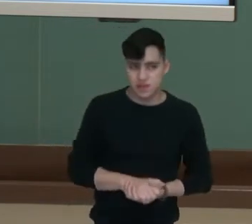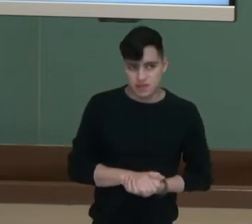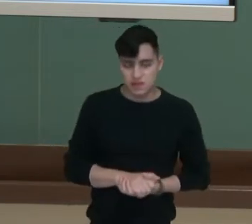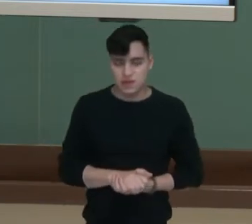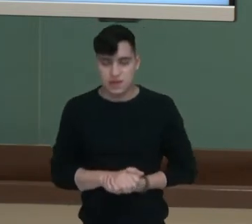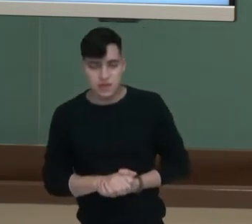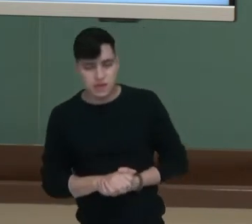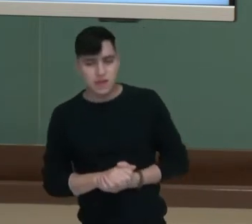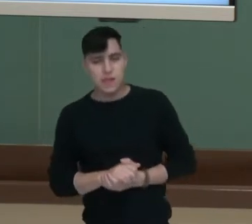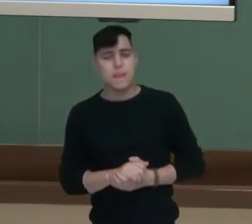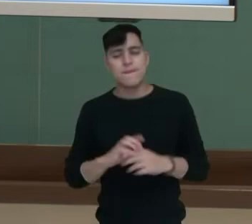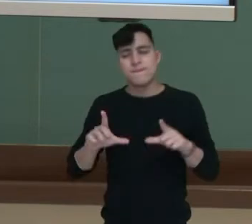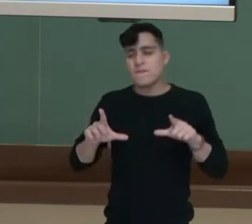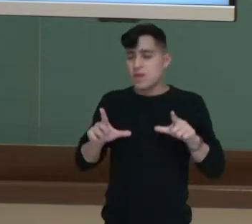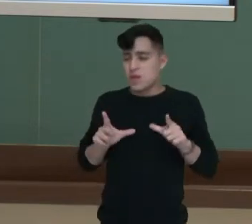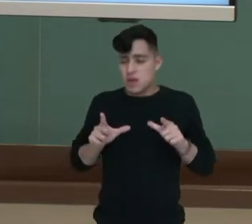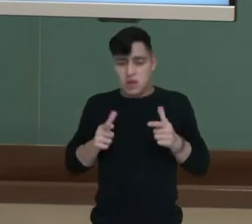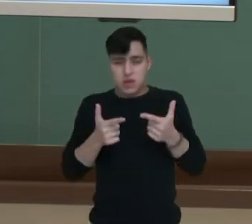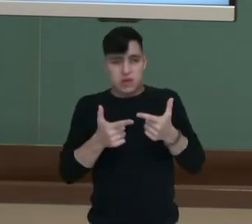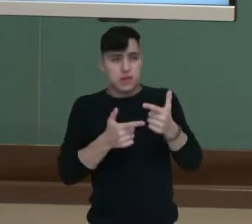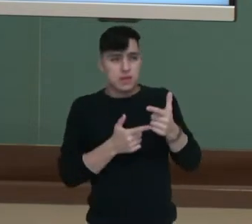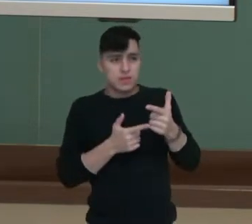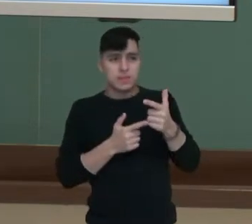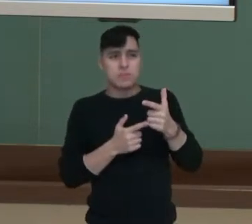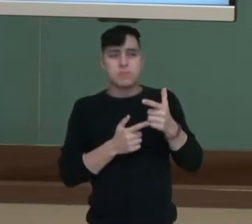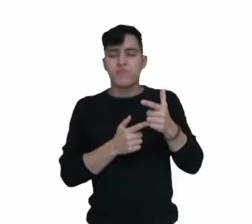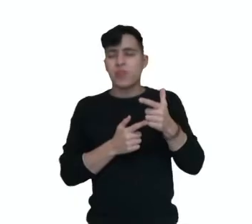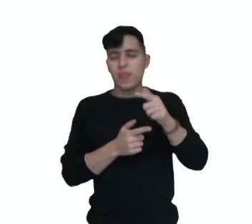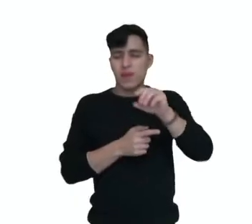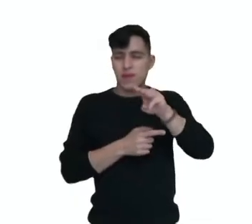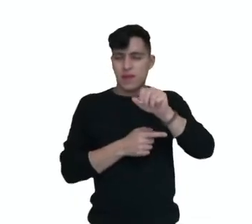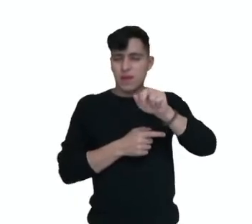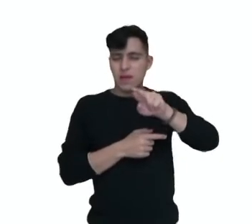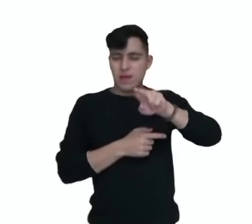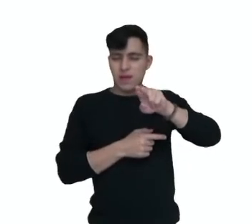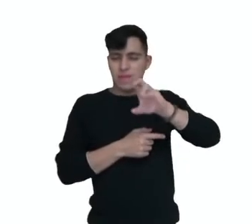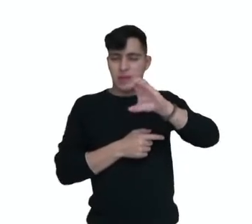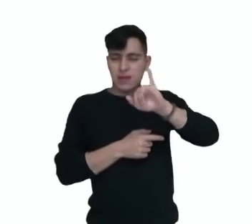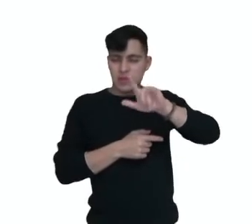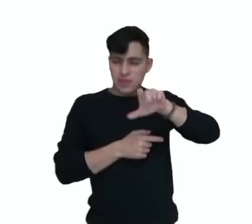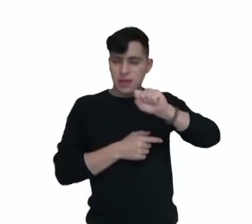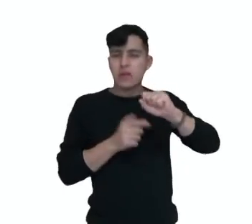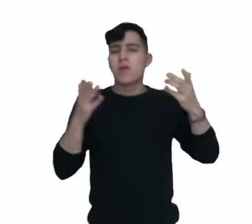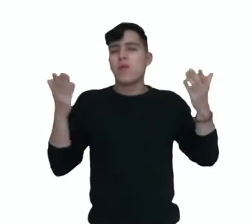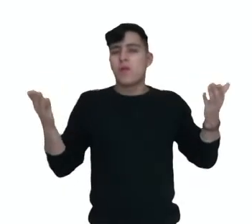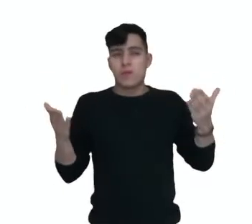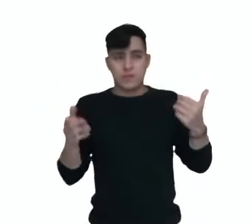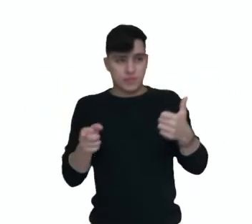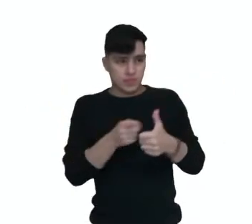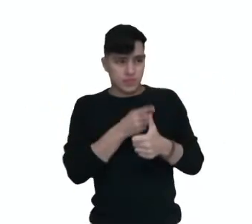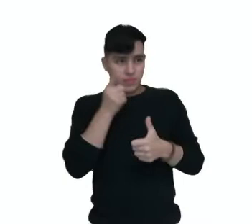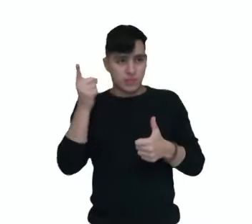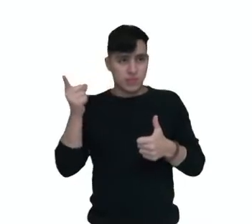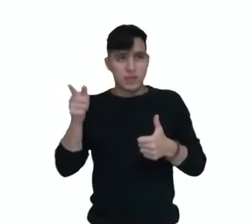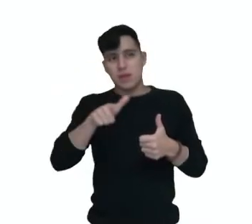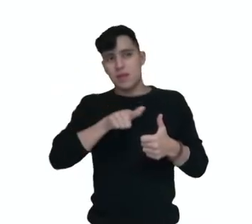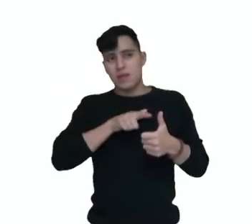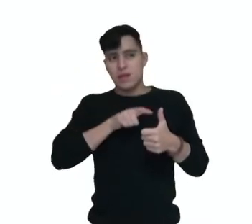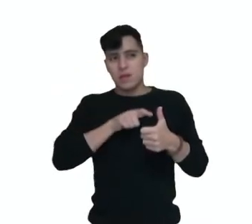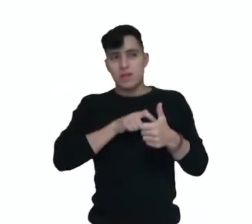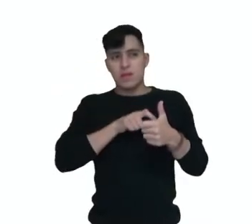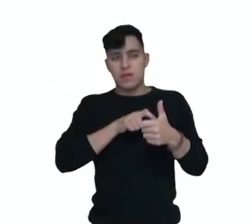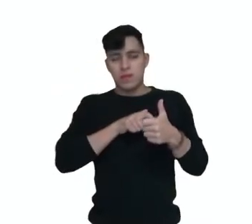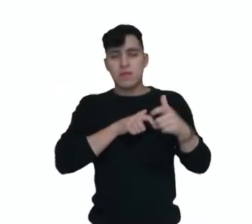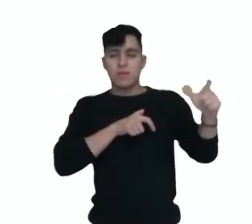artes marciais, né? São lutas, muitas vezes conhecidas por artes marciais. Quais são? As artes marciais são disciplinas